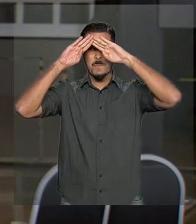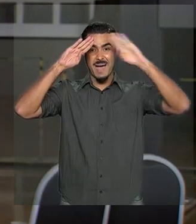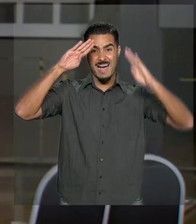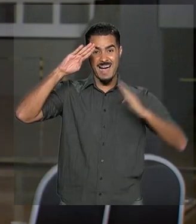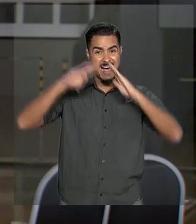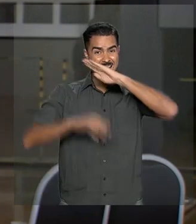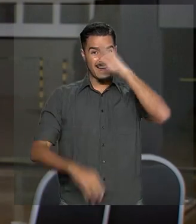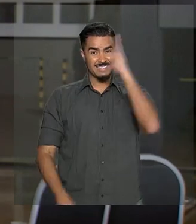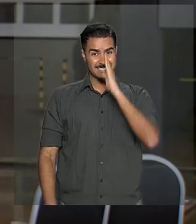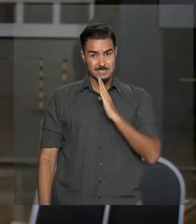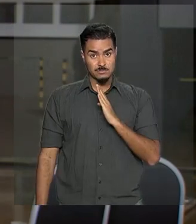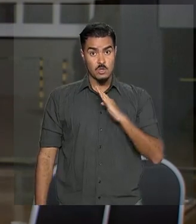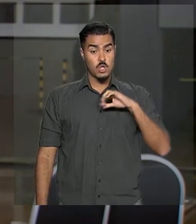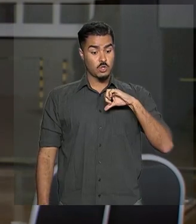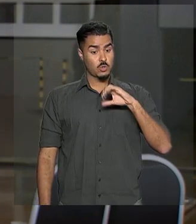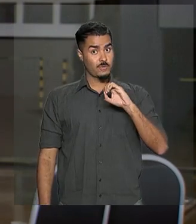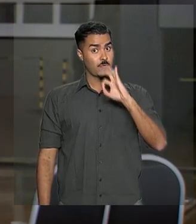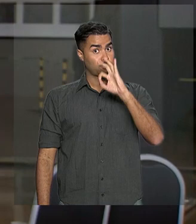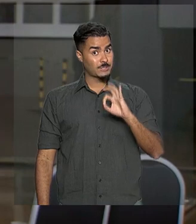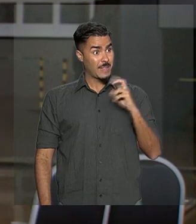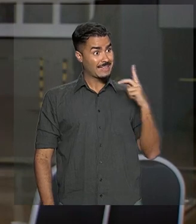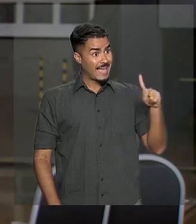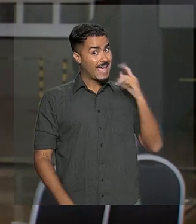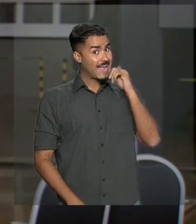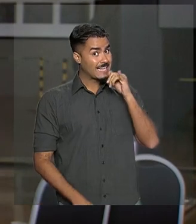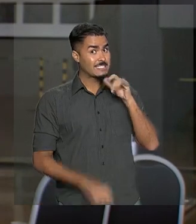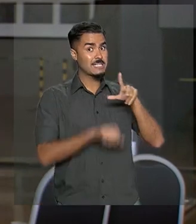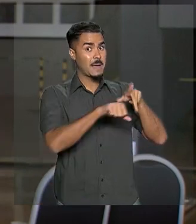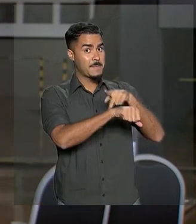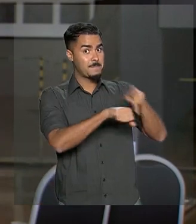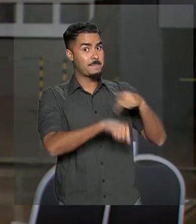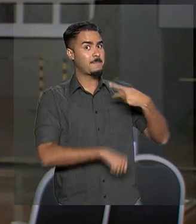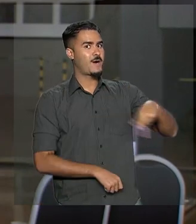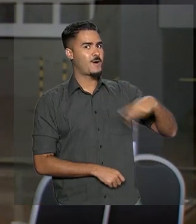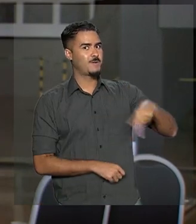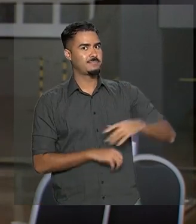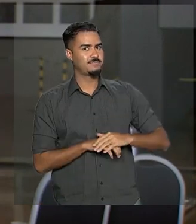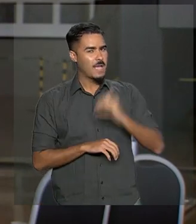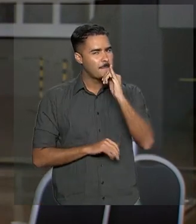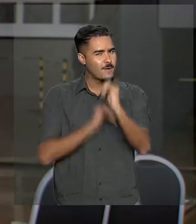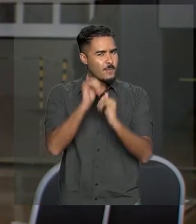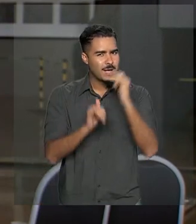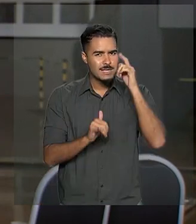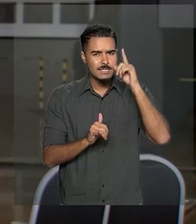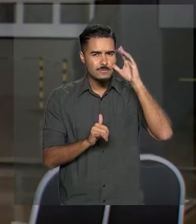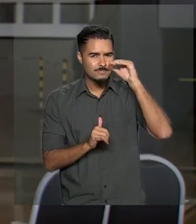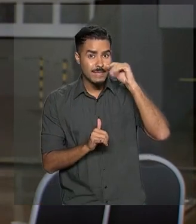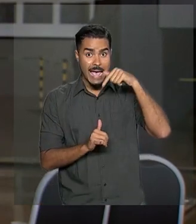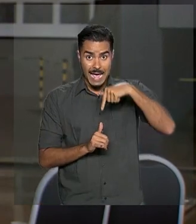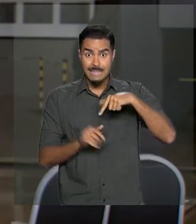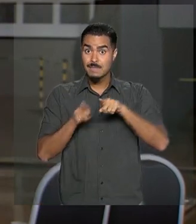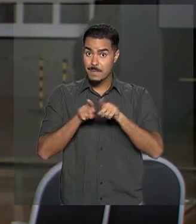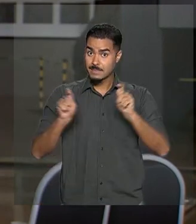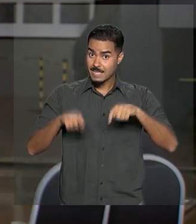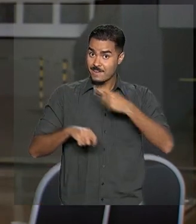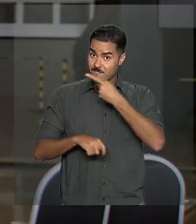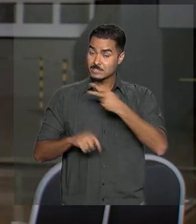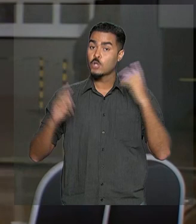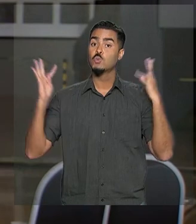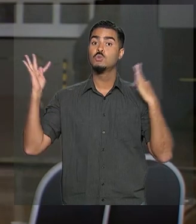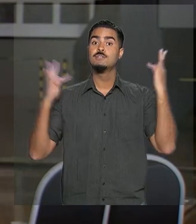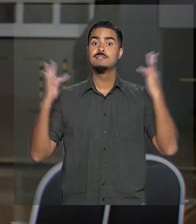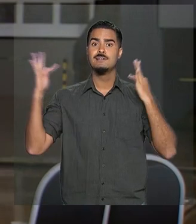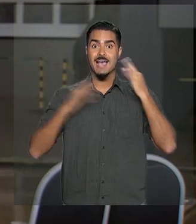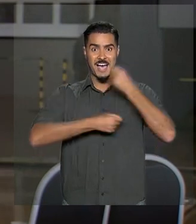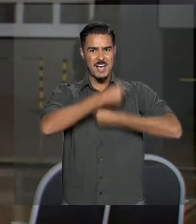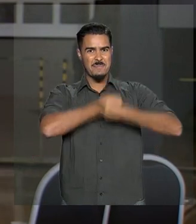Brasil, 90% no Paraguai. E uma curiosidade, aqui também é um ponto turístico. Só no ano passado passaram por aqui mais